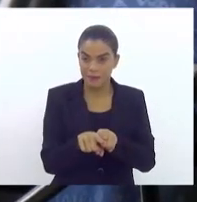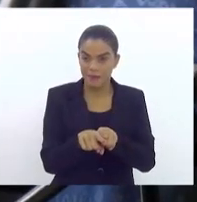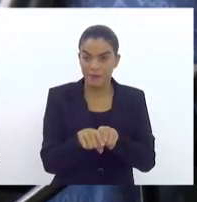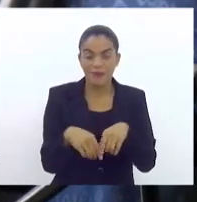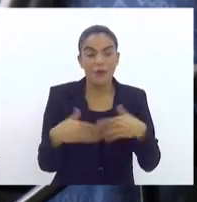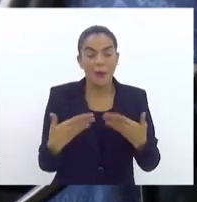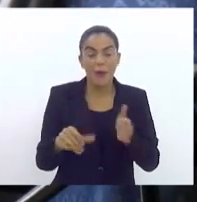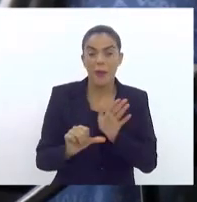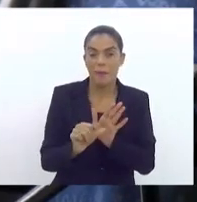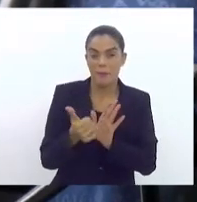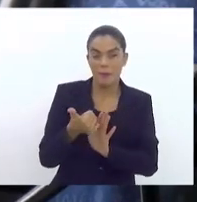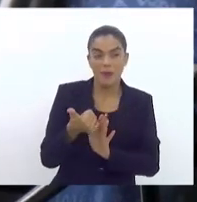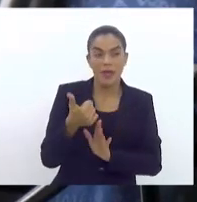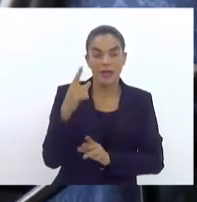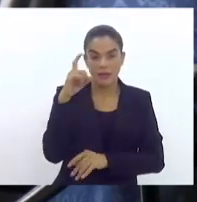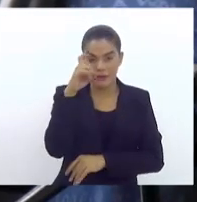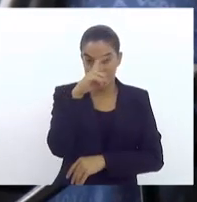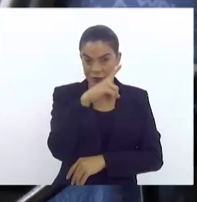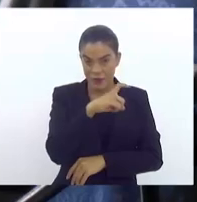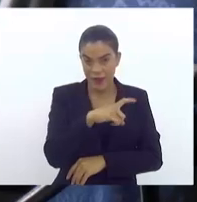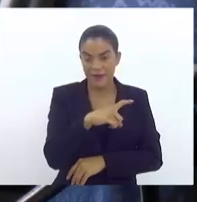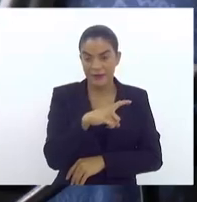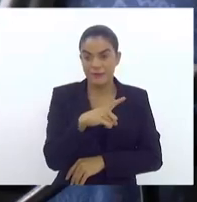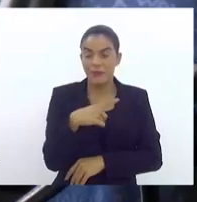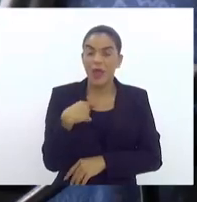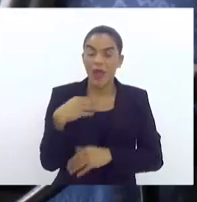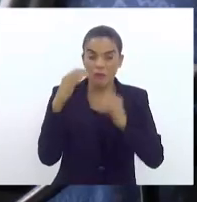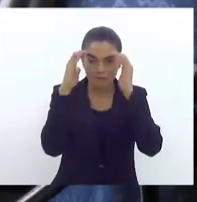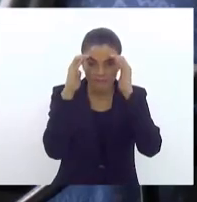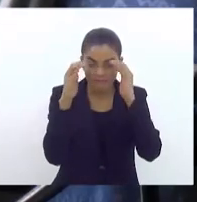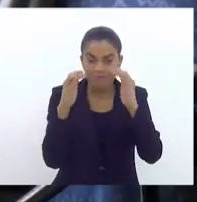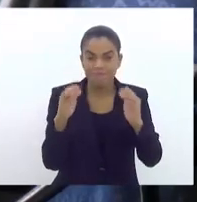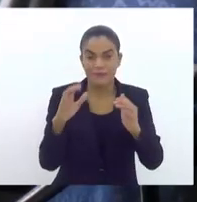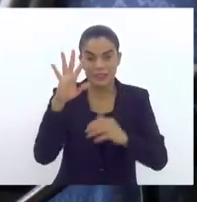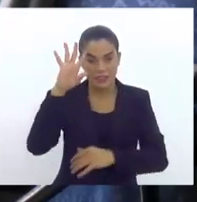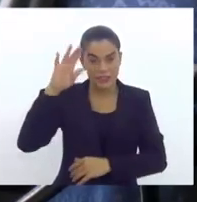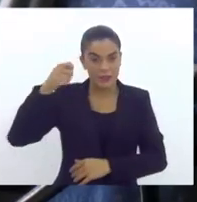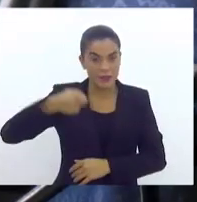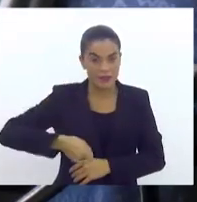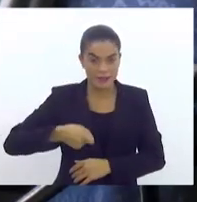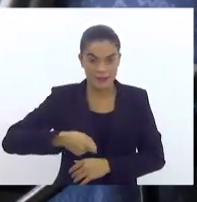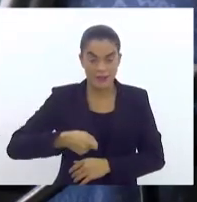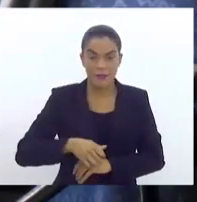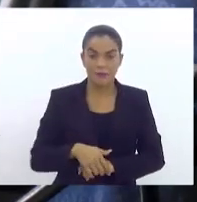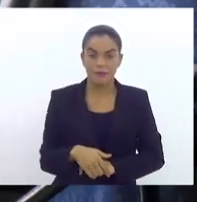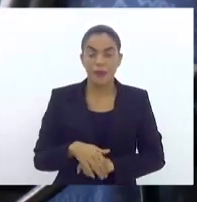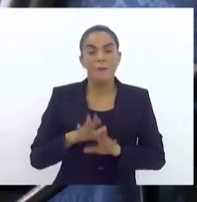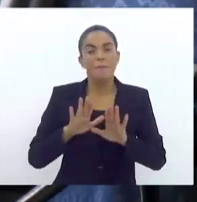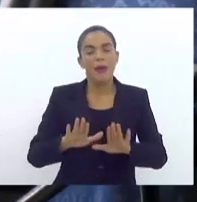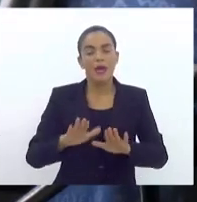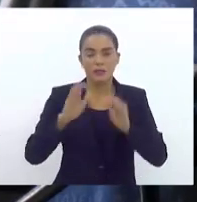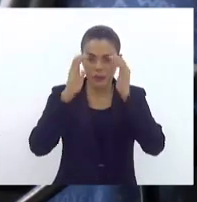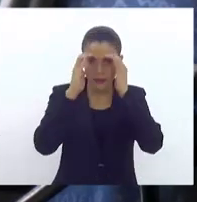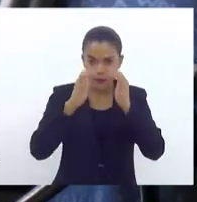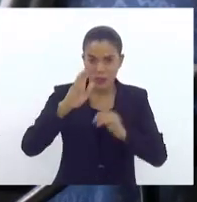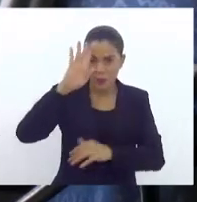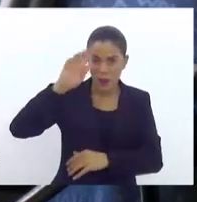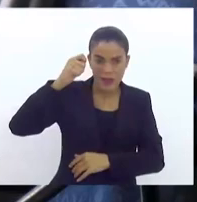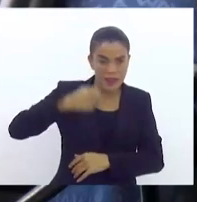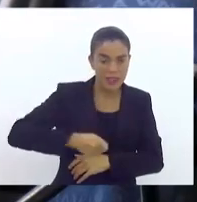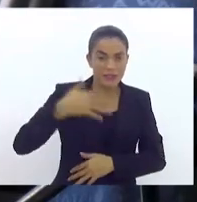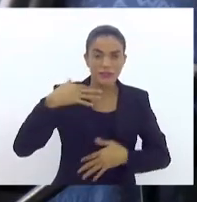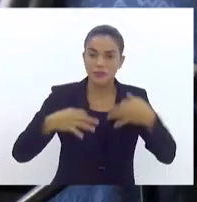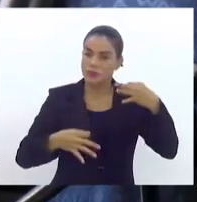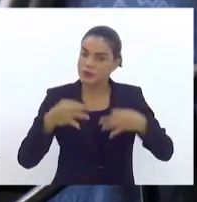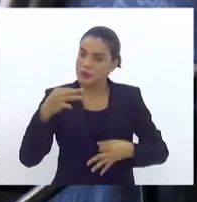essa é a primeira dificuldade que eu vejo né o cumprimento de uma decisão mas o cumprimento dessa decisão se vem através